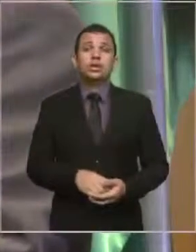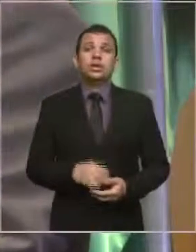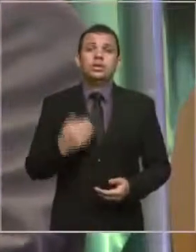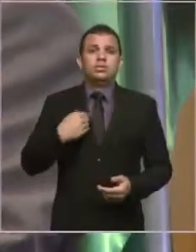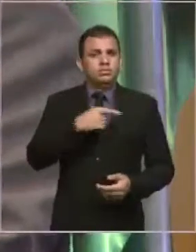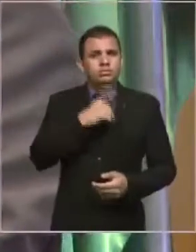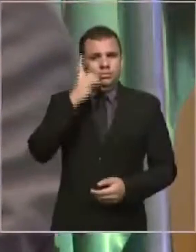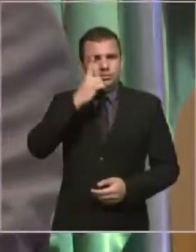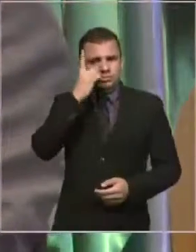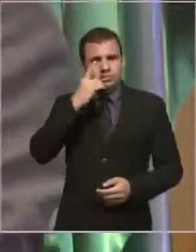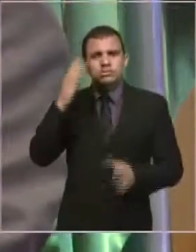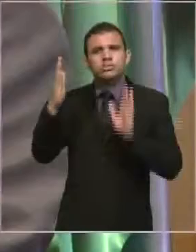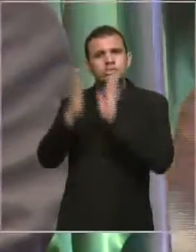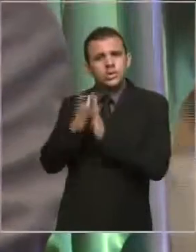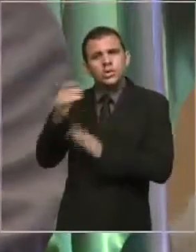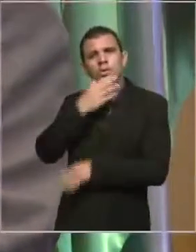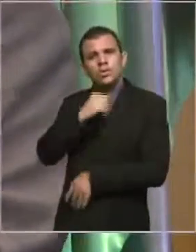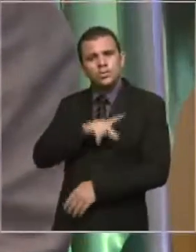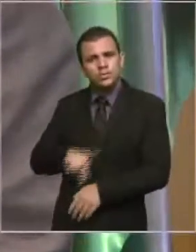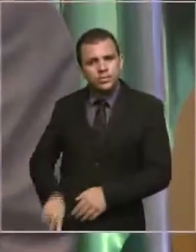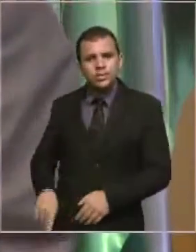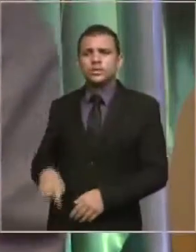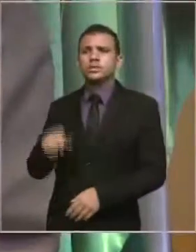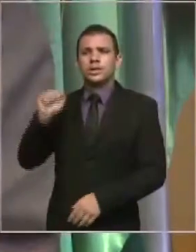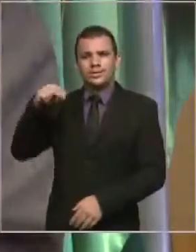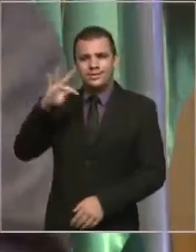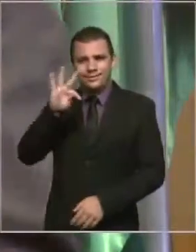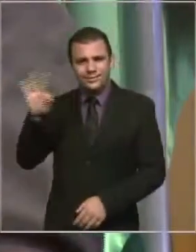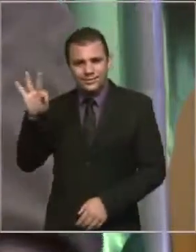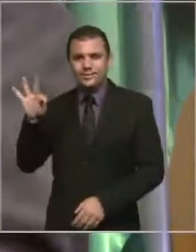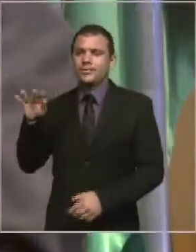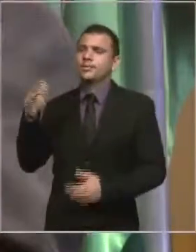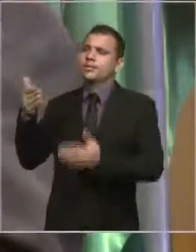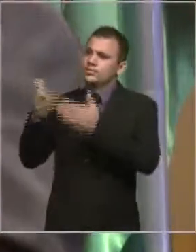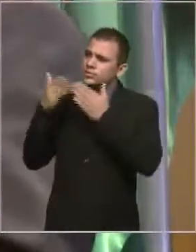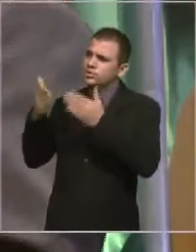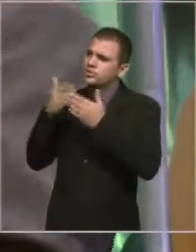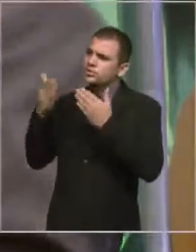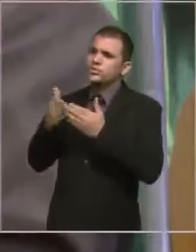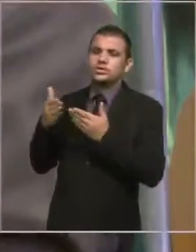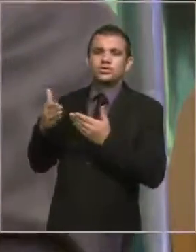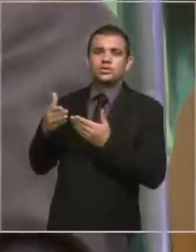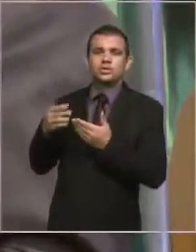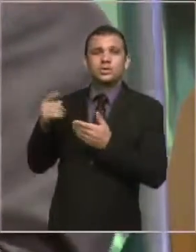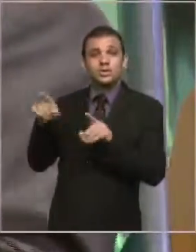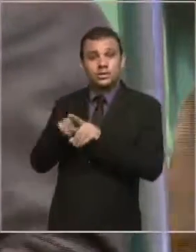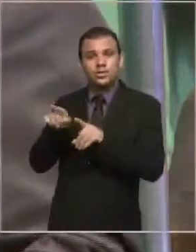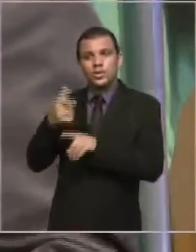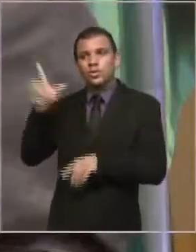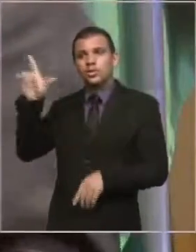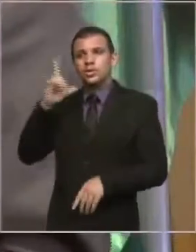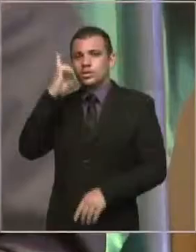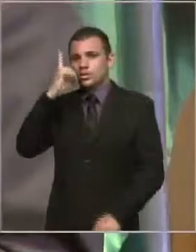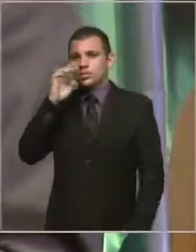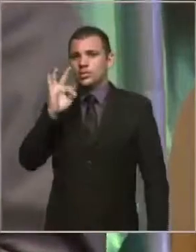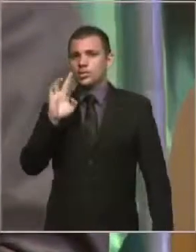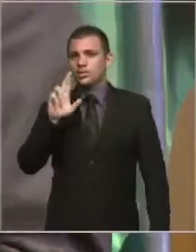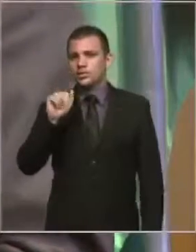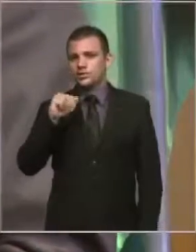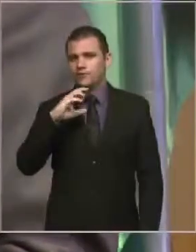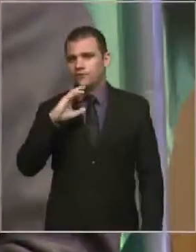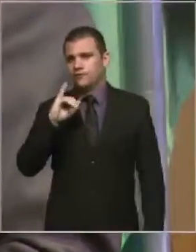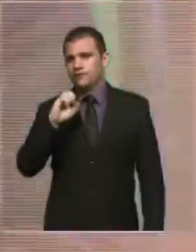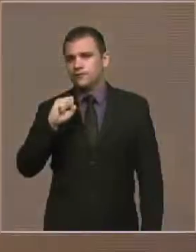público. Deputada Francisca Trindade, saudosa deputada Francisca Trindade, também ajudou no processo, mas infelizmente não tivemos